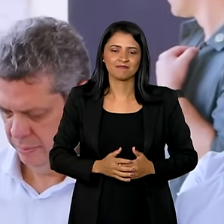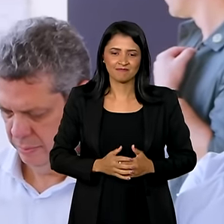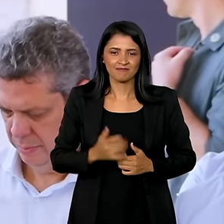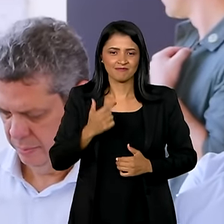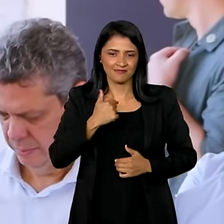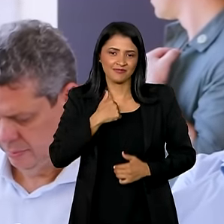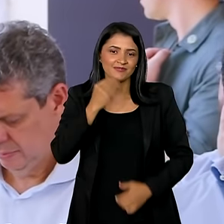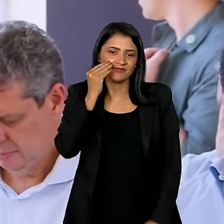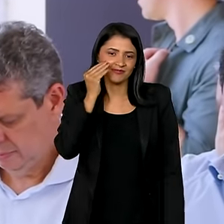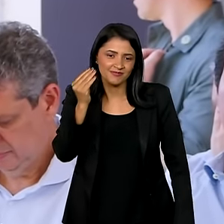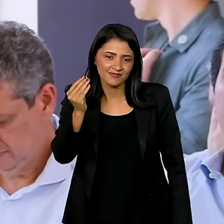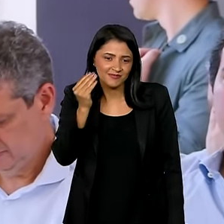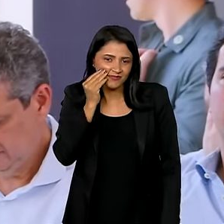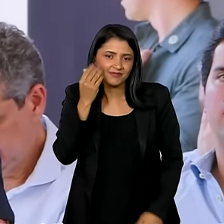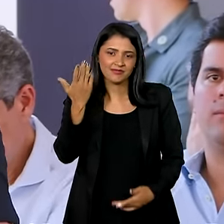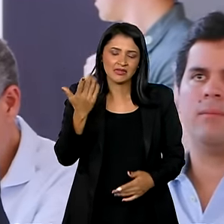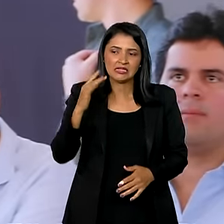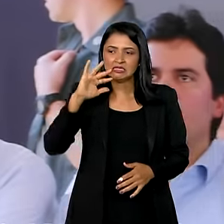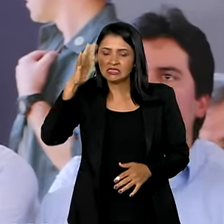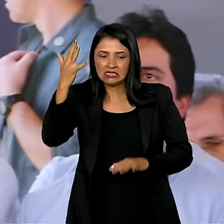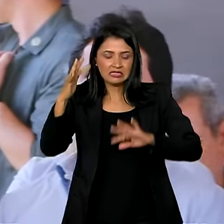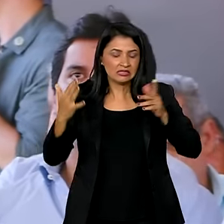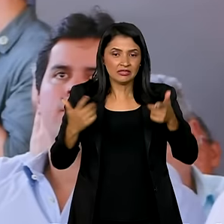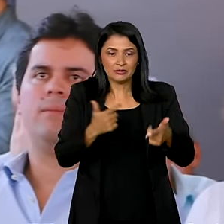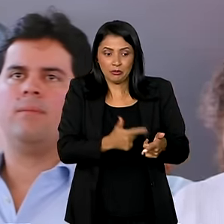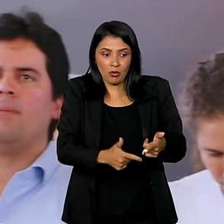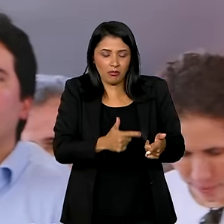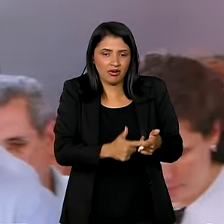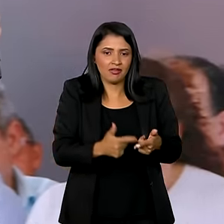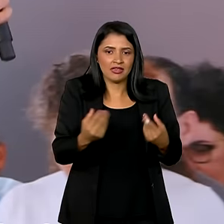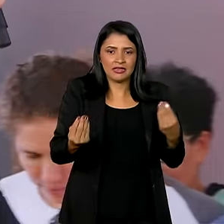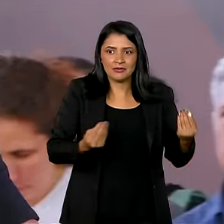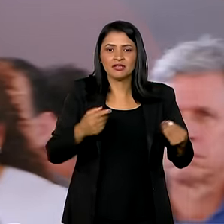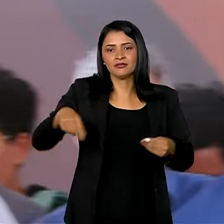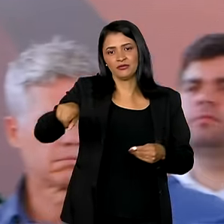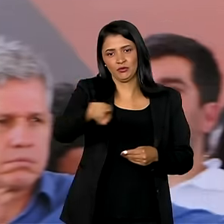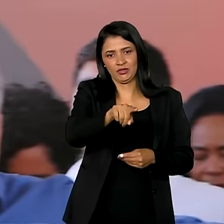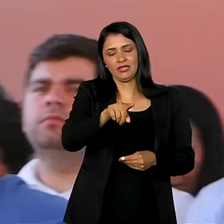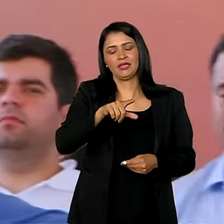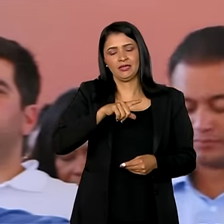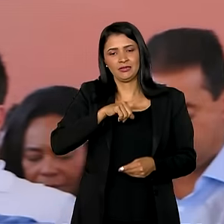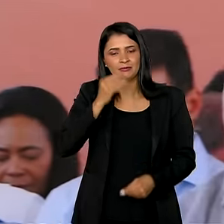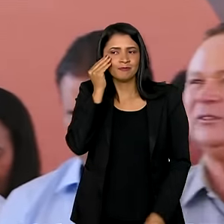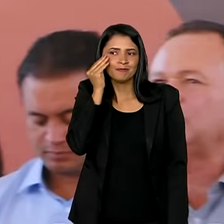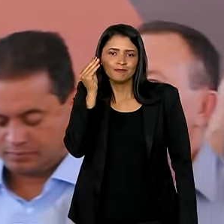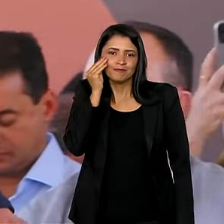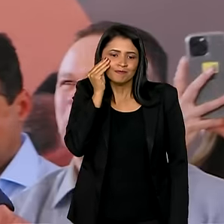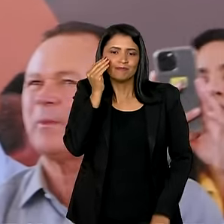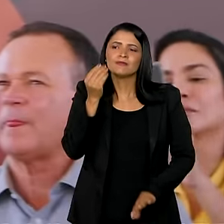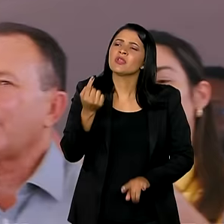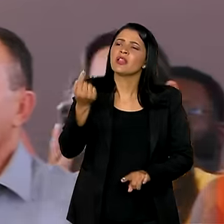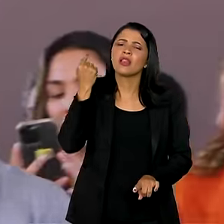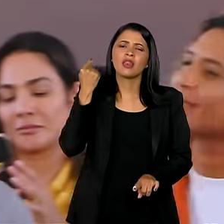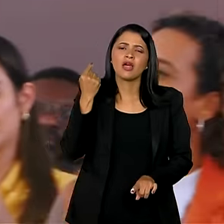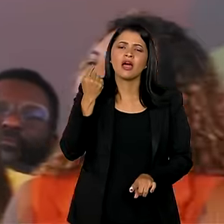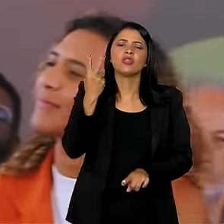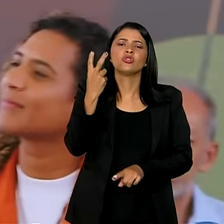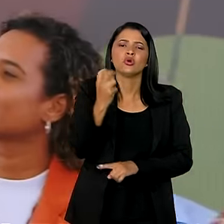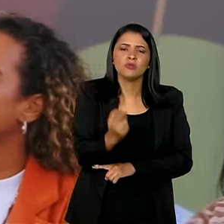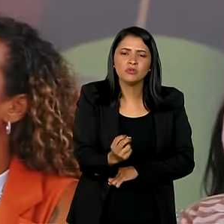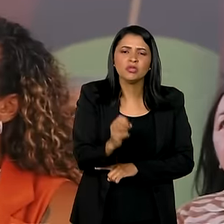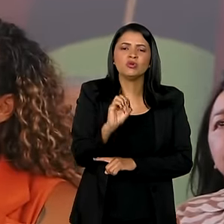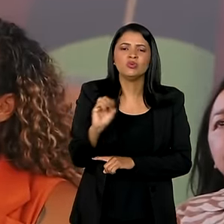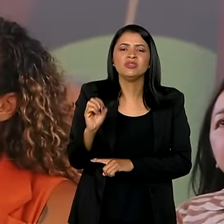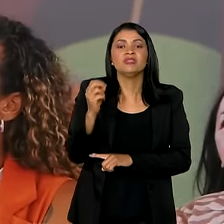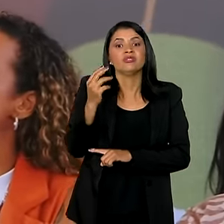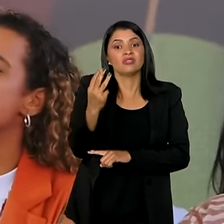Eu tentei resolver esse problema de vocês desde